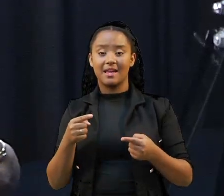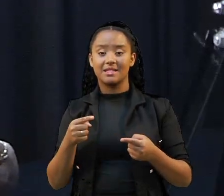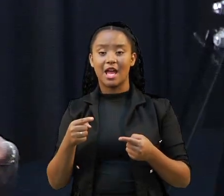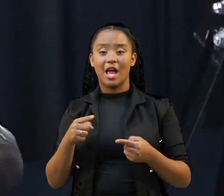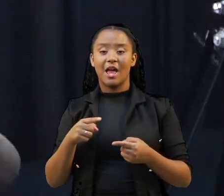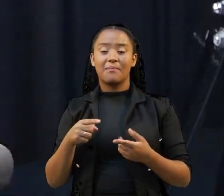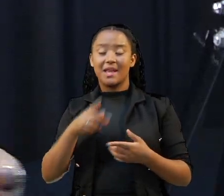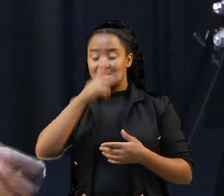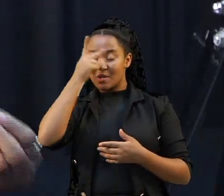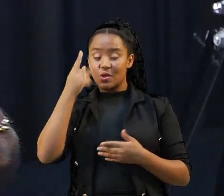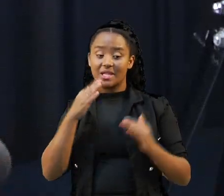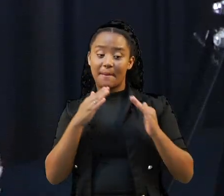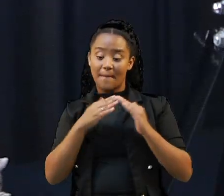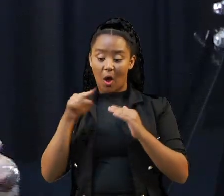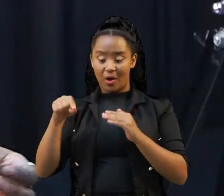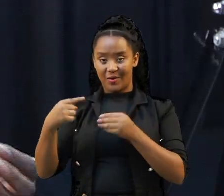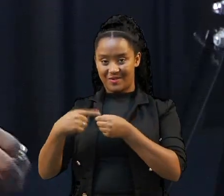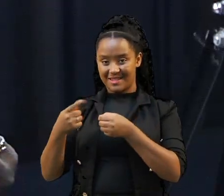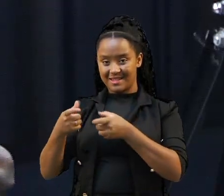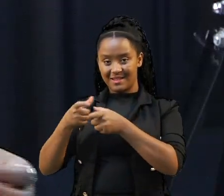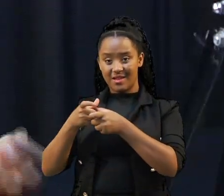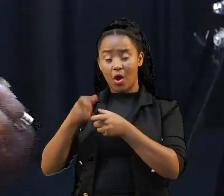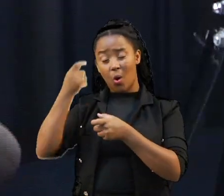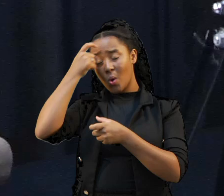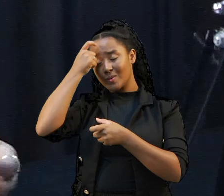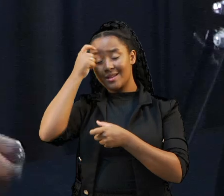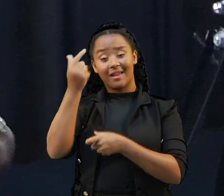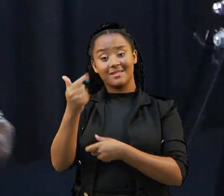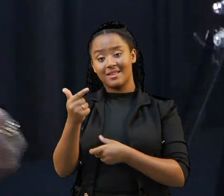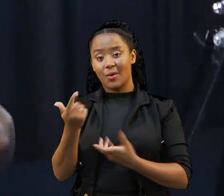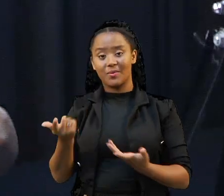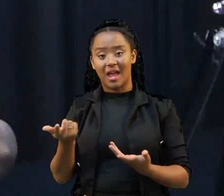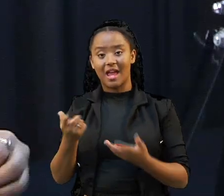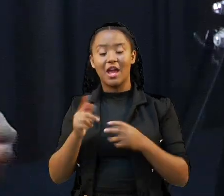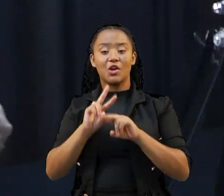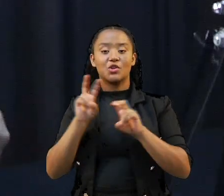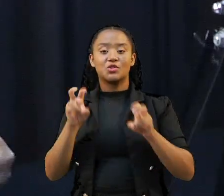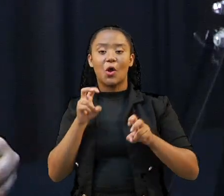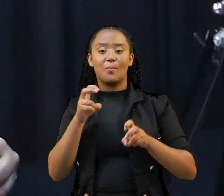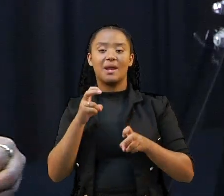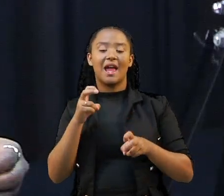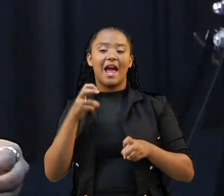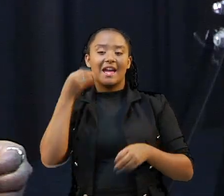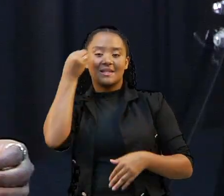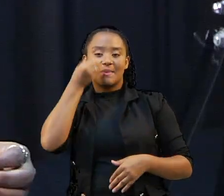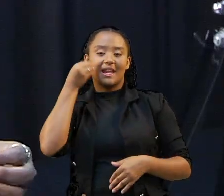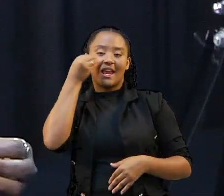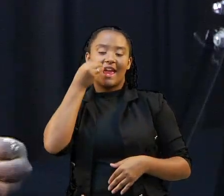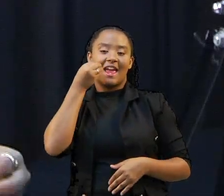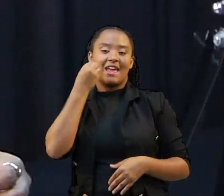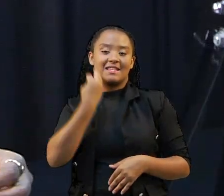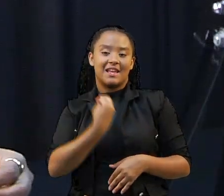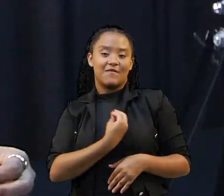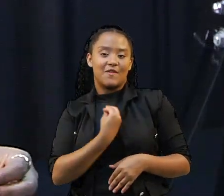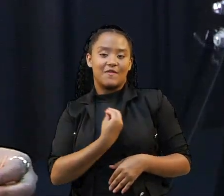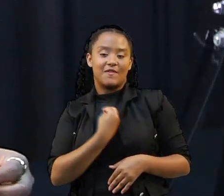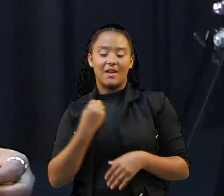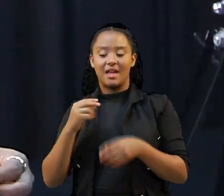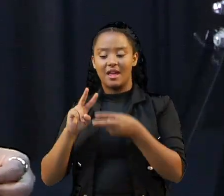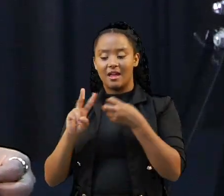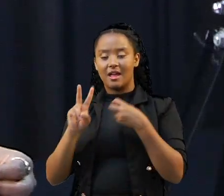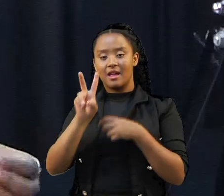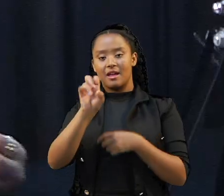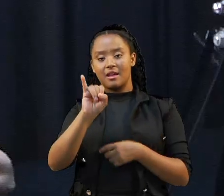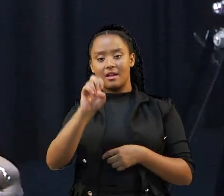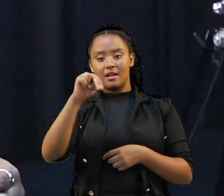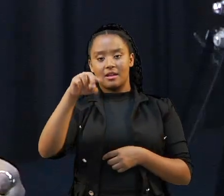essa consciência, a gente não tem esse estudo. Até essa questão da tradição, de vivenciar tradições indígenas, a gente não entende que é indígena.